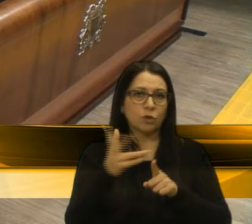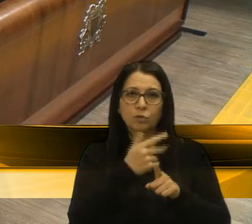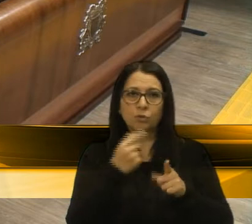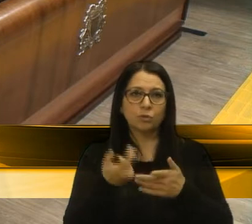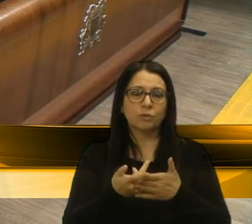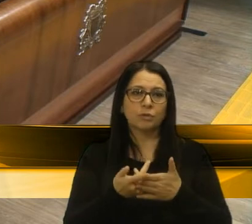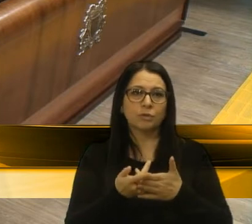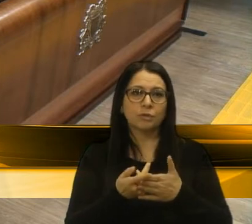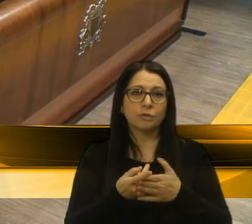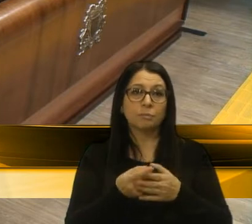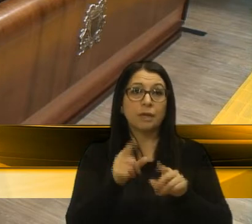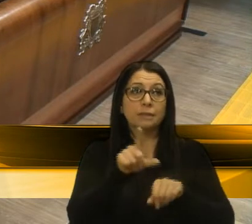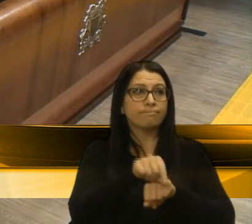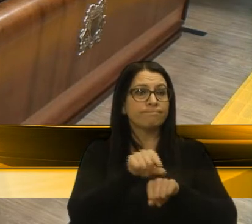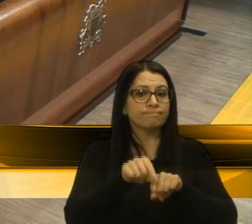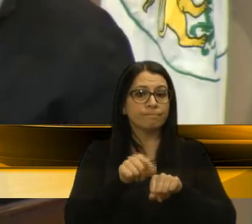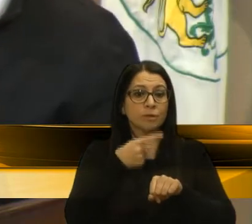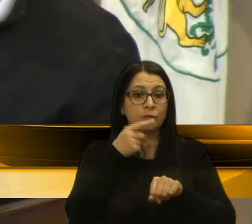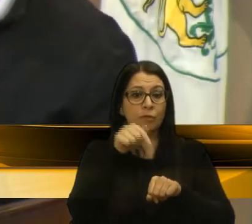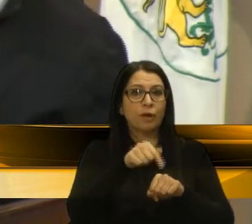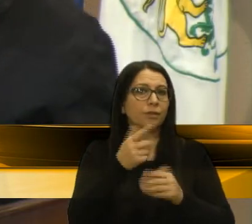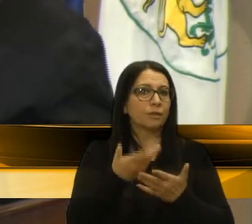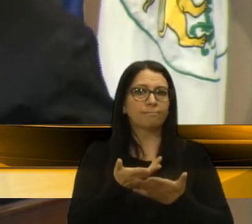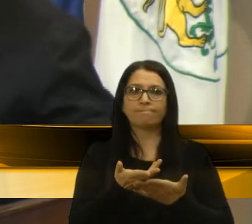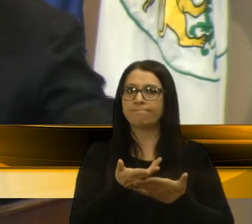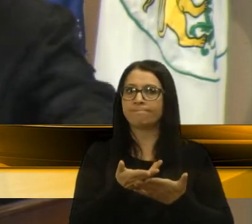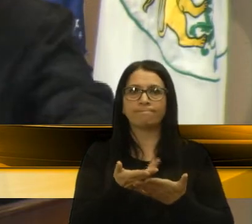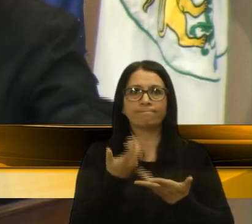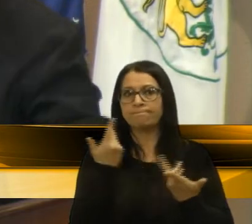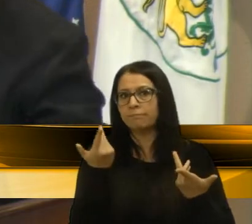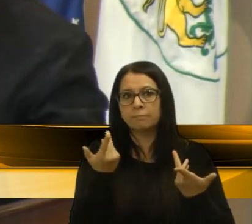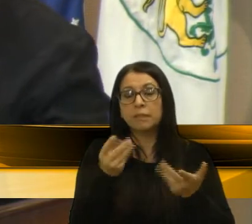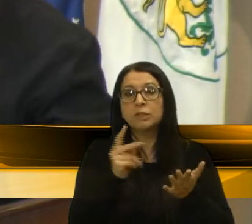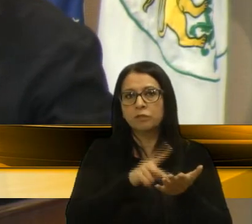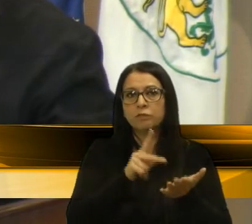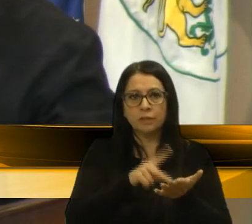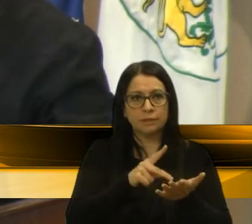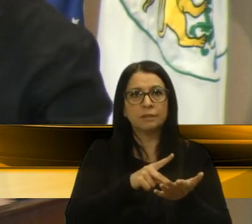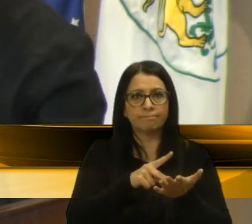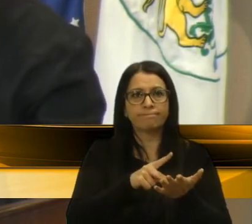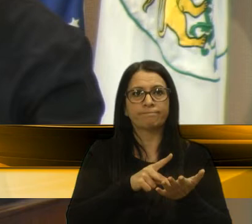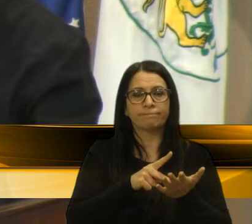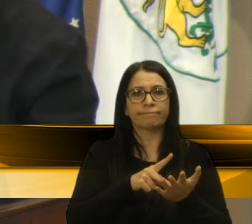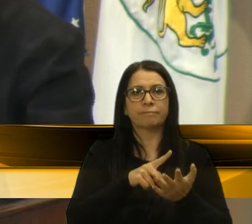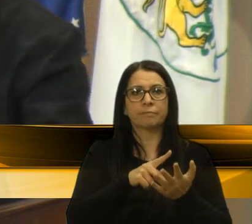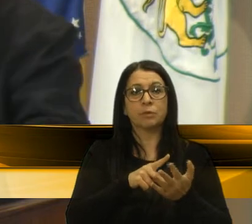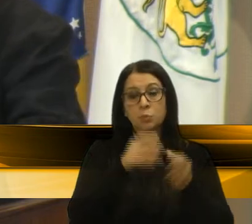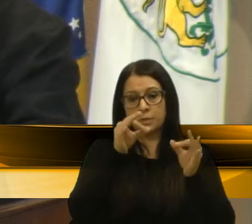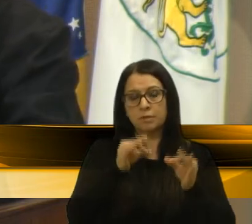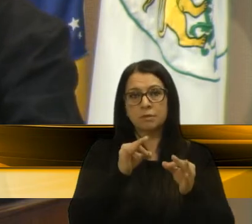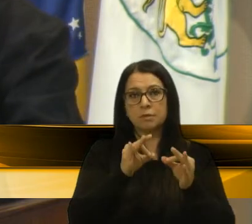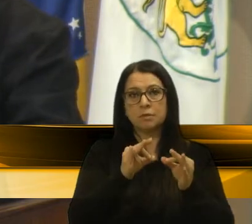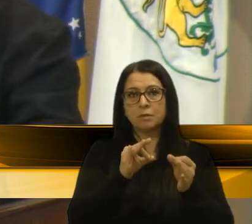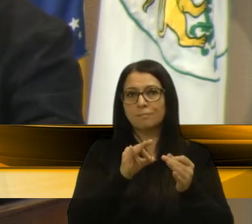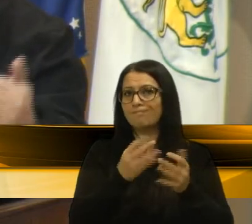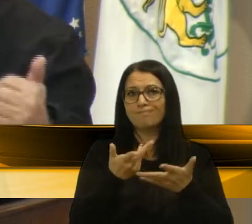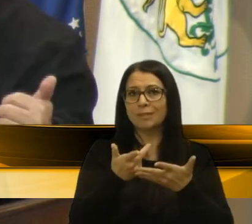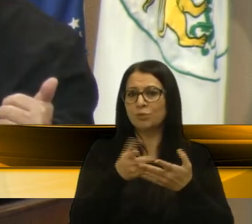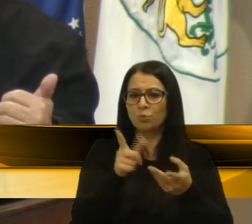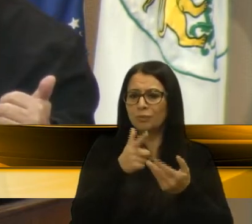Mas as argumentações colocadas aqui, elas são, de fato, com toda certeza,